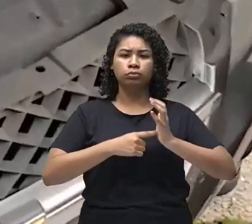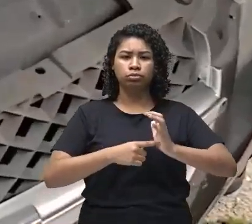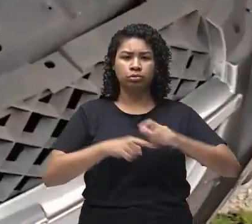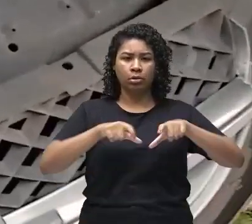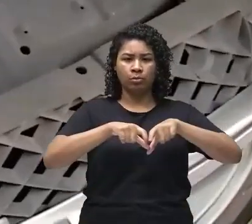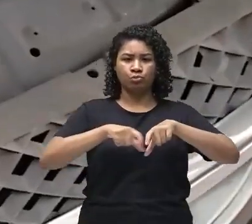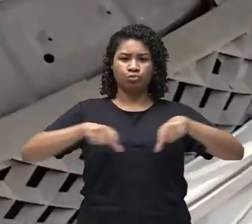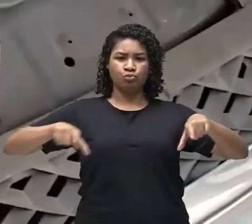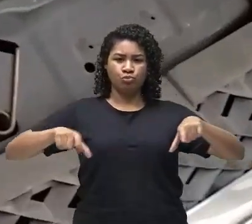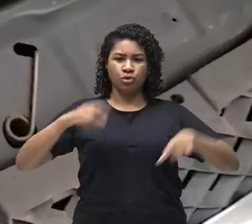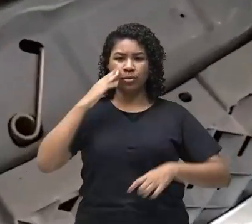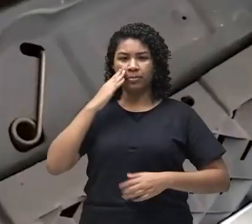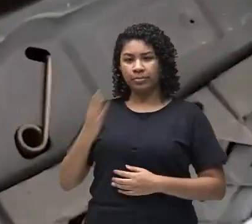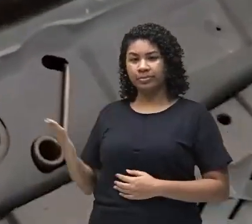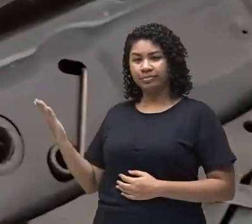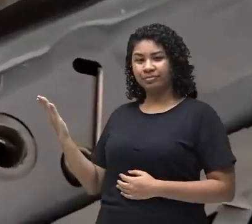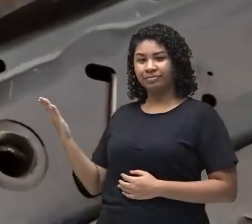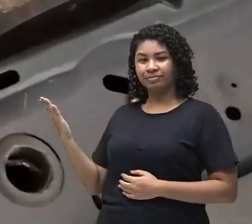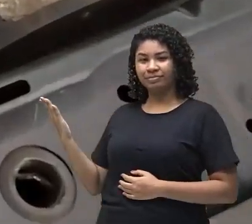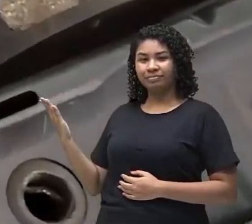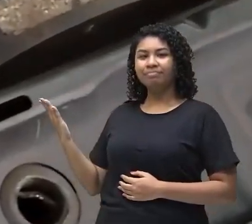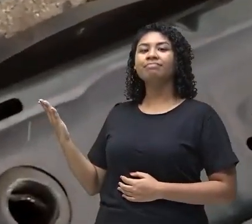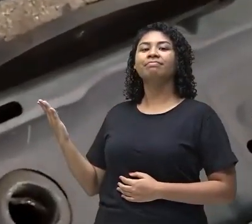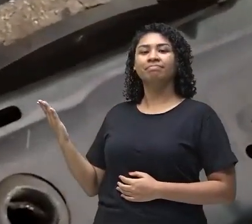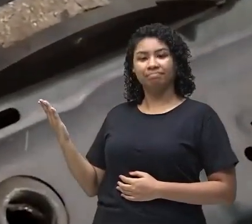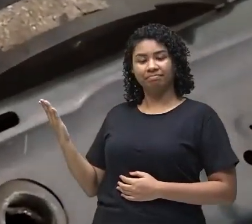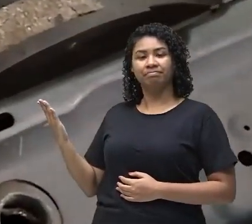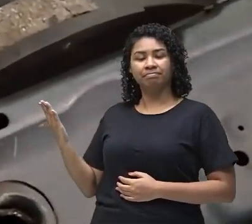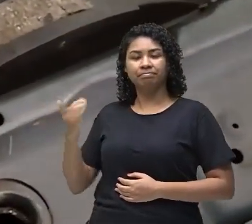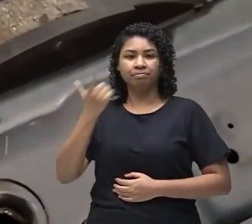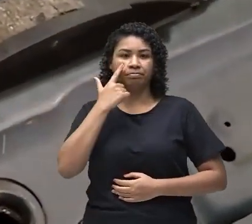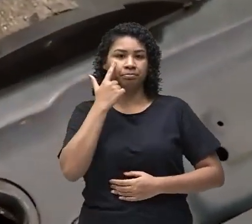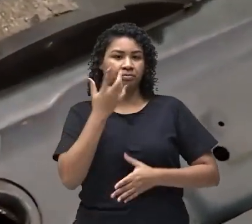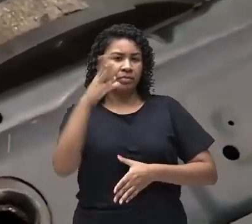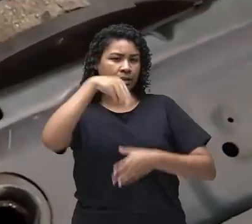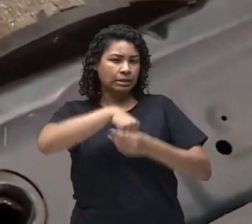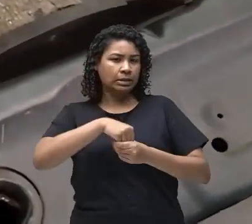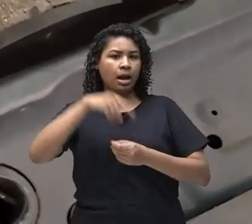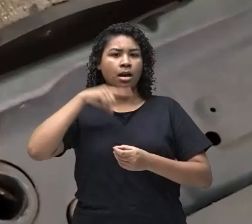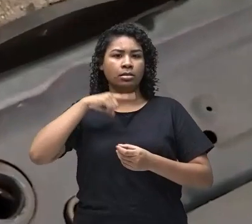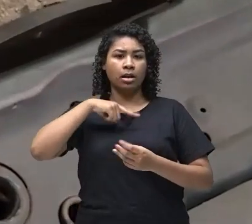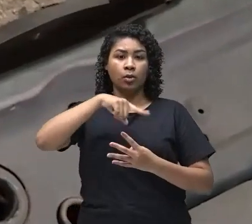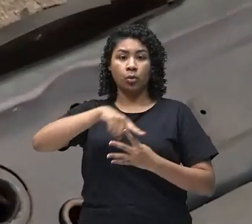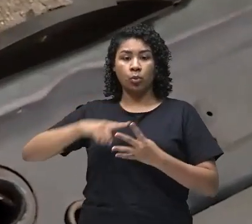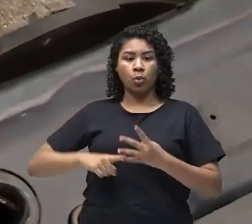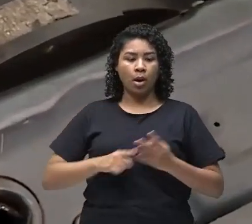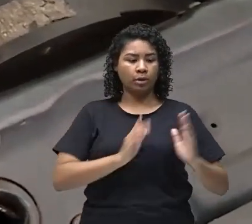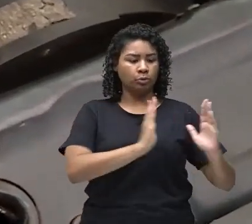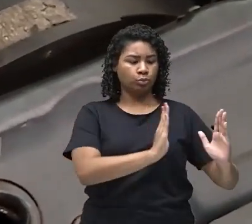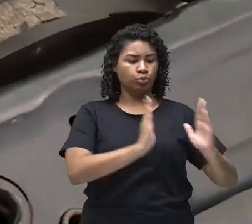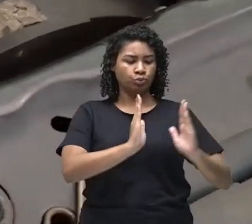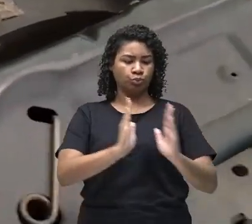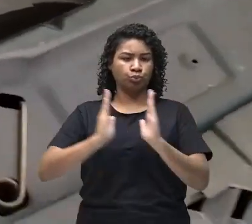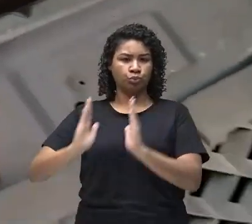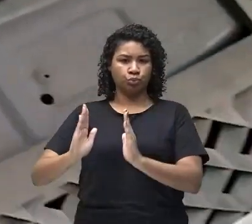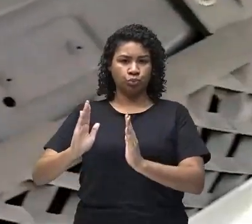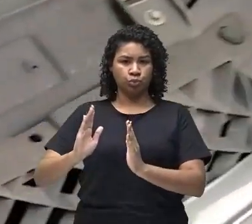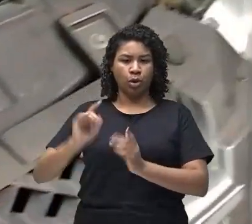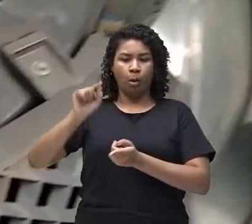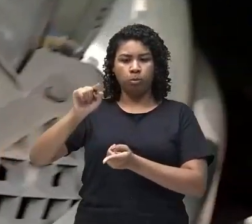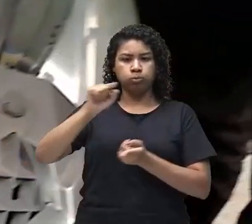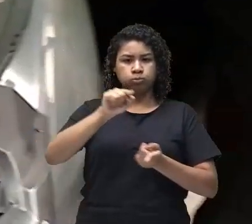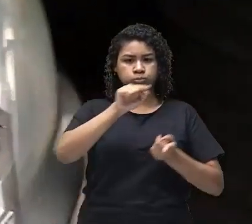parte aqui que você está vendo né internamente nós vamos ter quatro cilindros em linha e o motor funciona